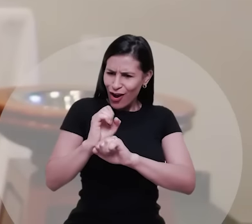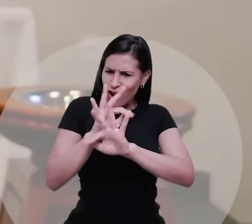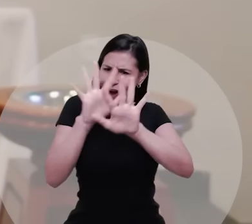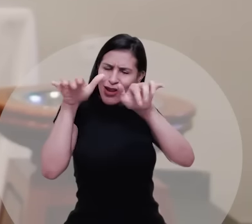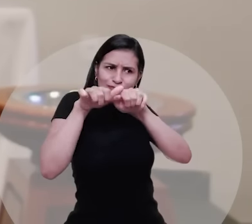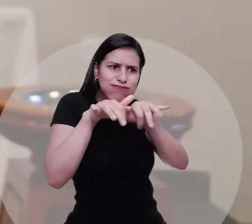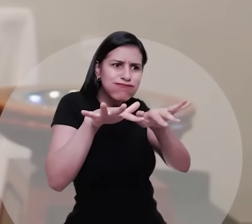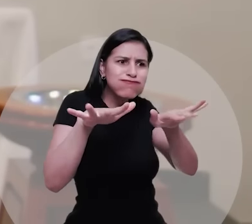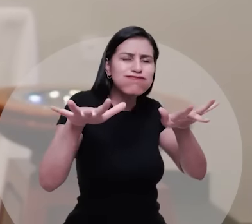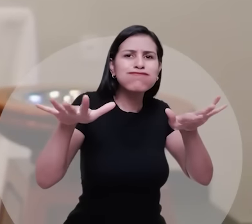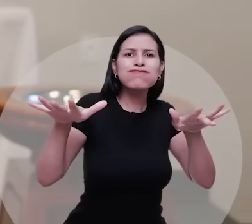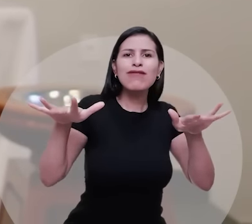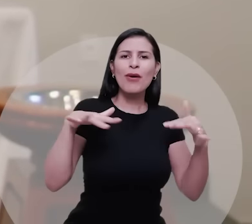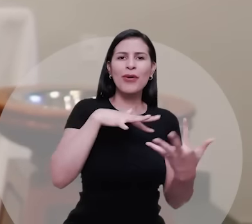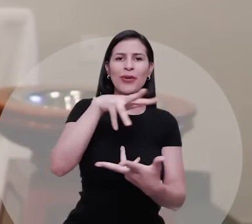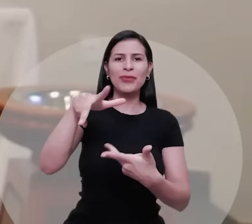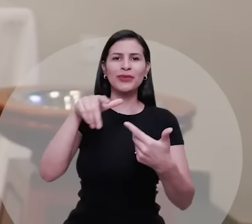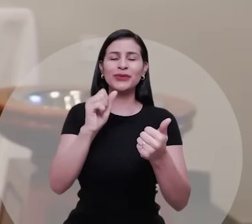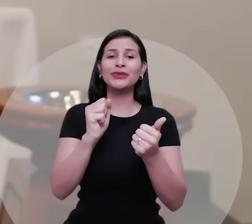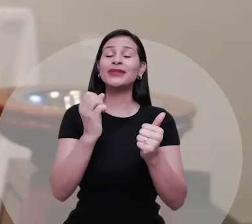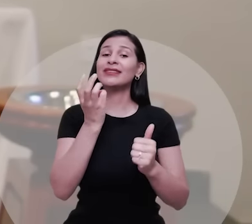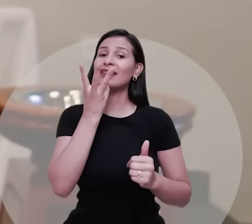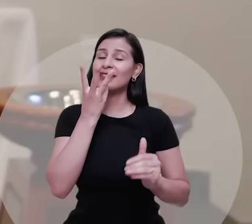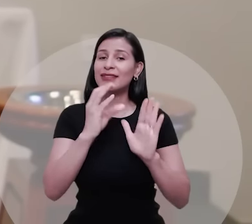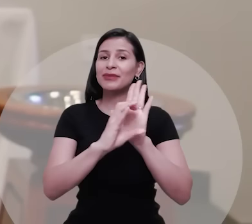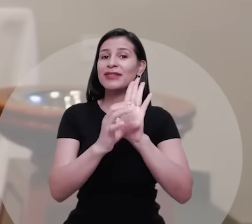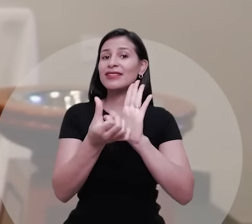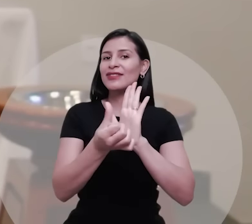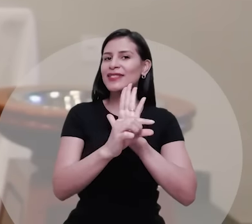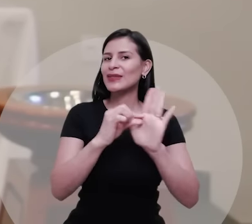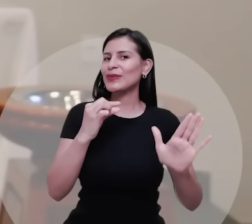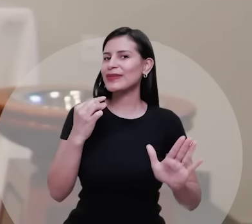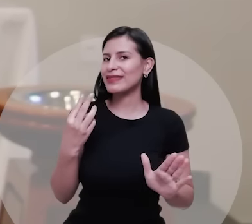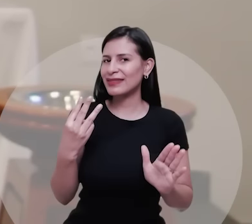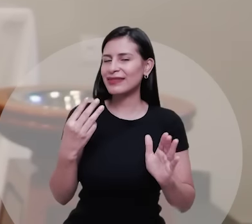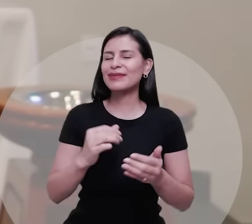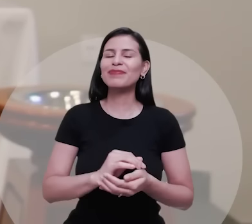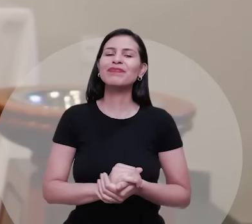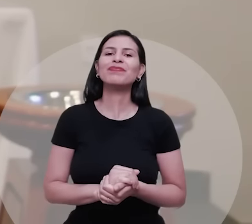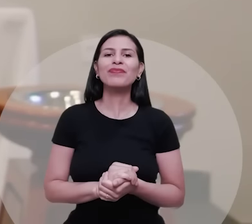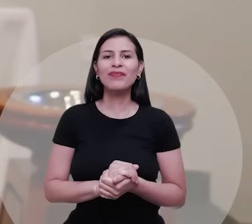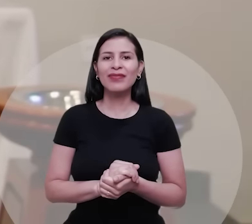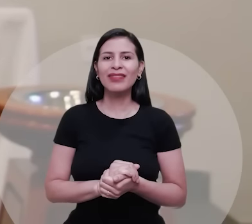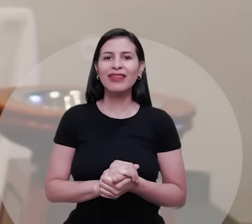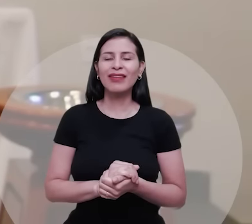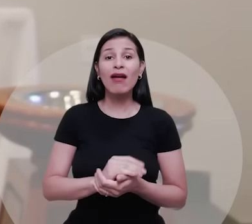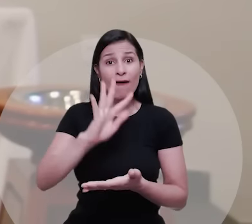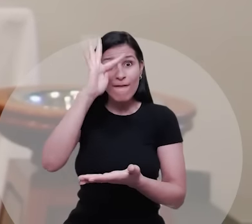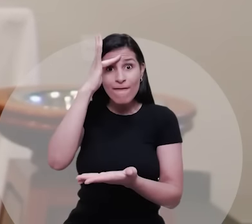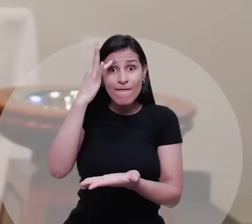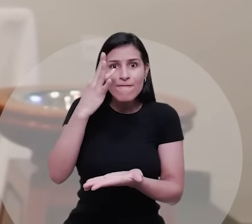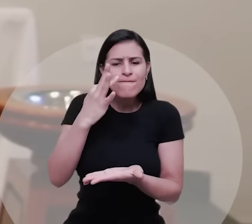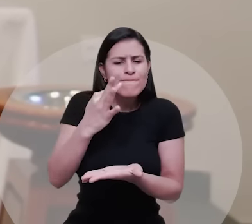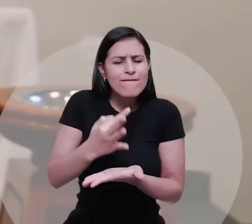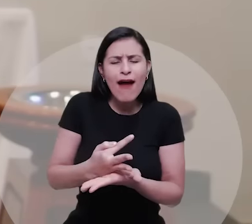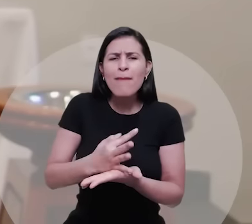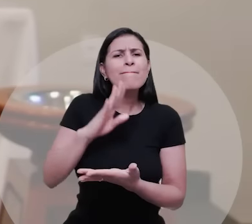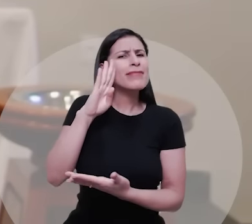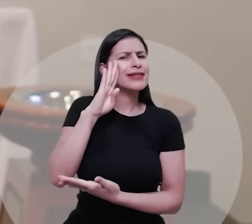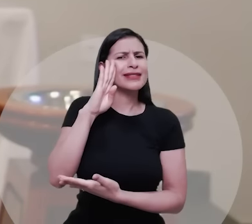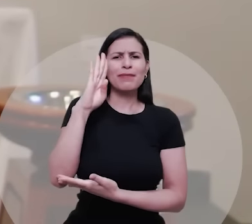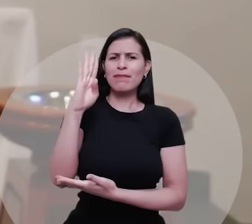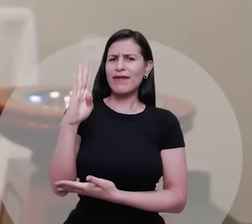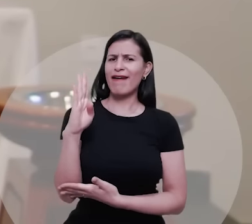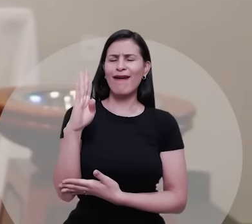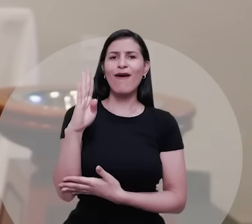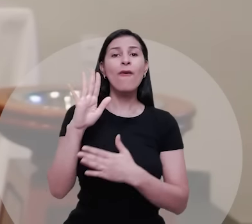serafins diziam em alta voz, uns para os outros: Santo, Santo, Santo é o Senhor